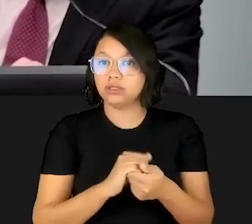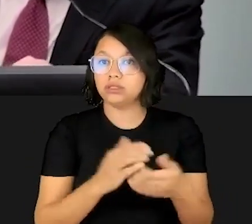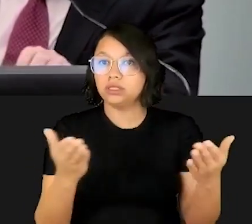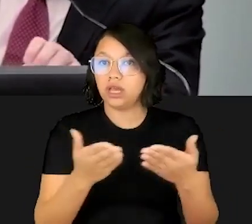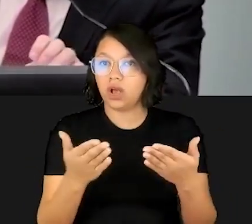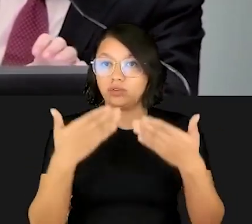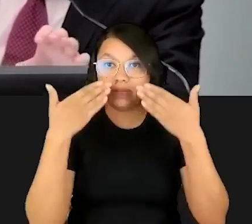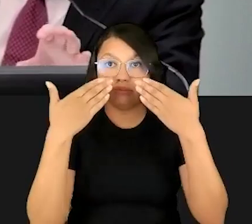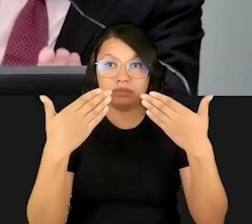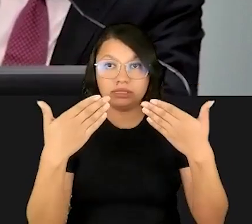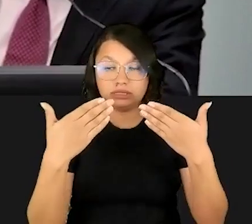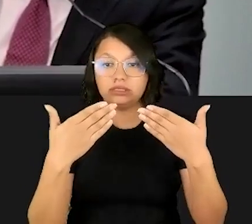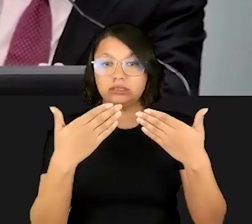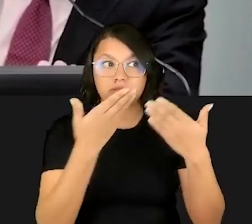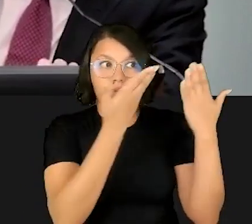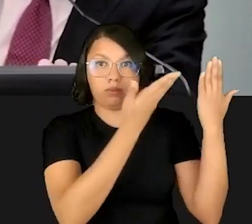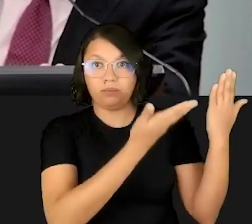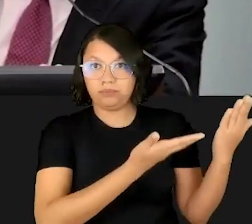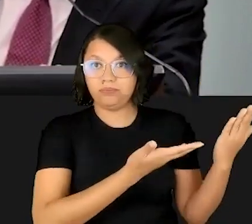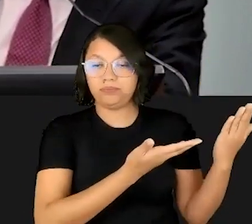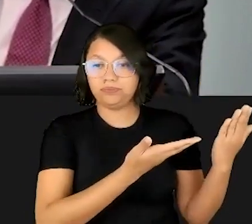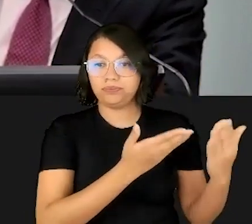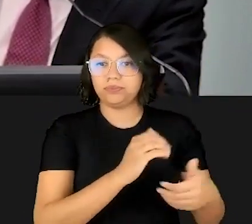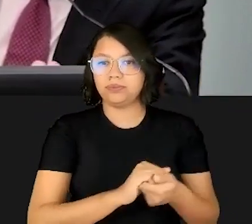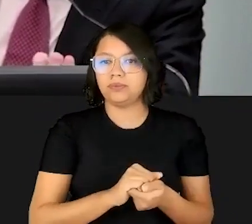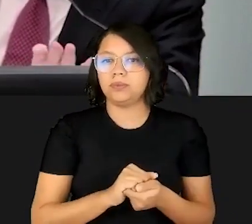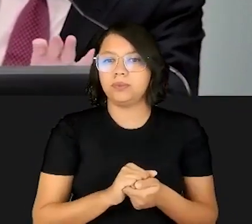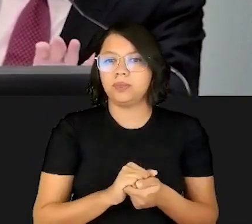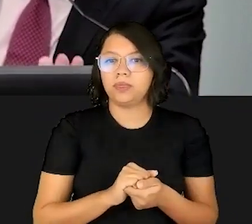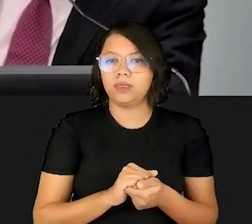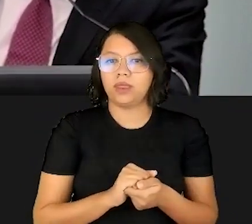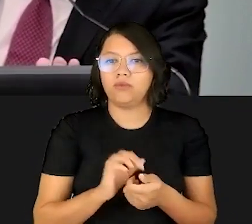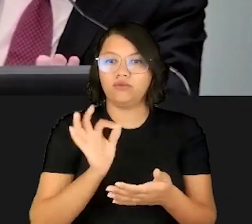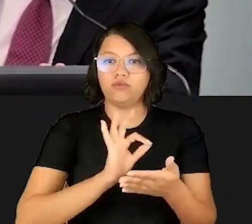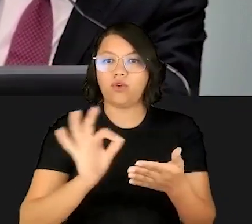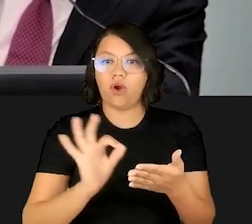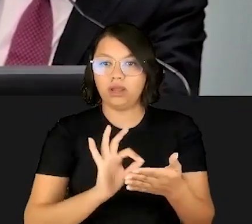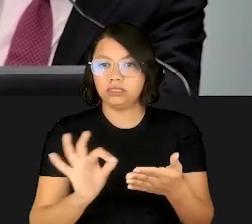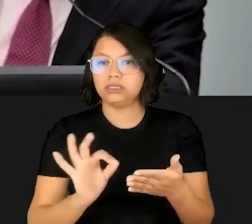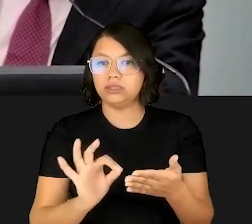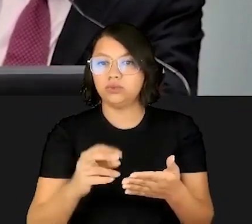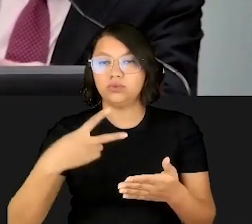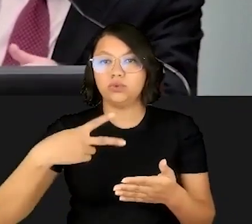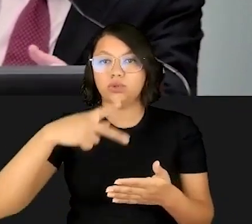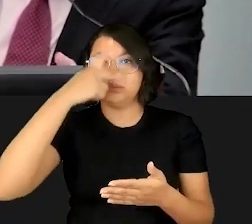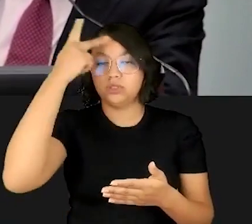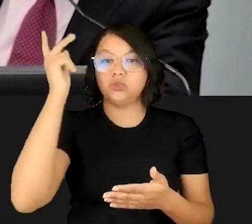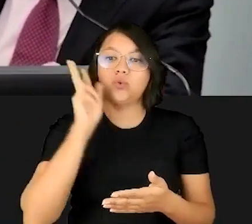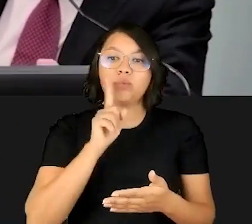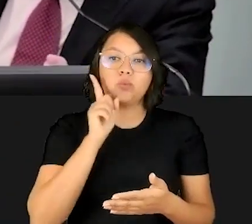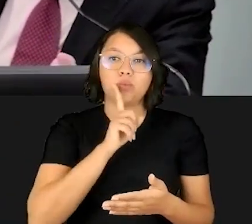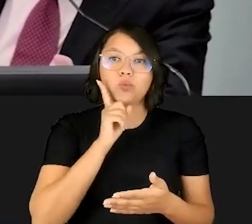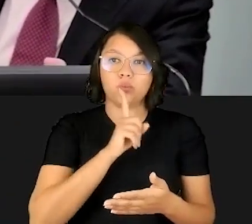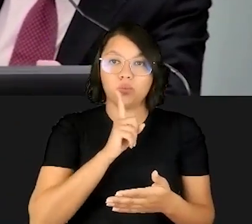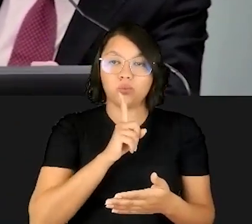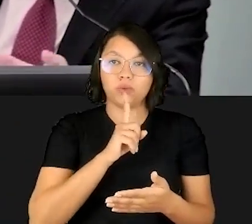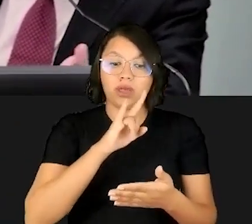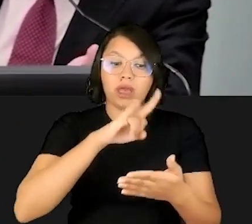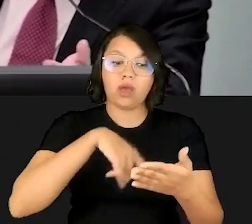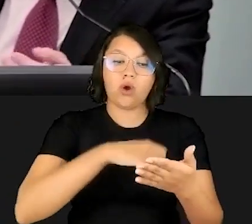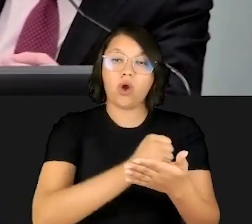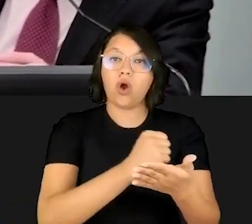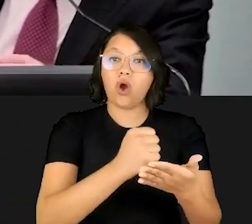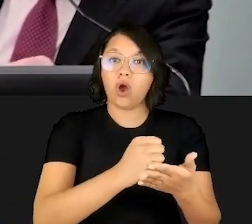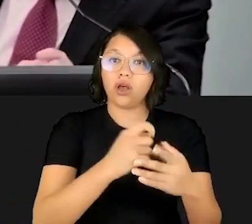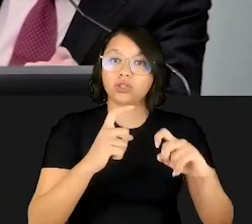York. Foi escrito por Imhotep, e é um tratado de medicina que tem quase 5 mil anos, tem mais